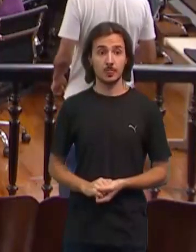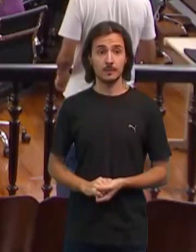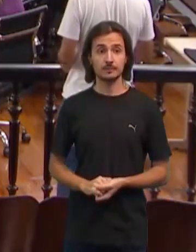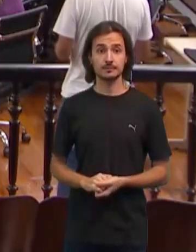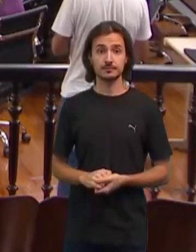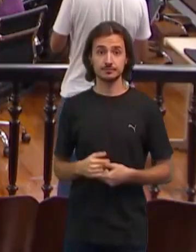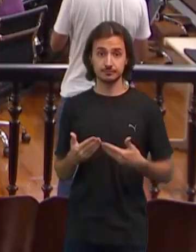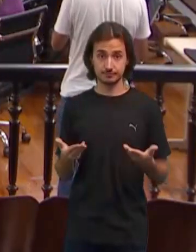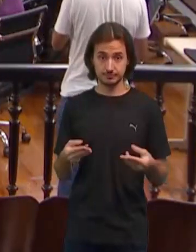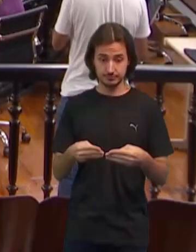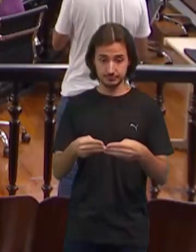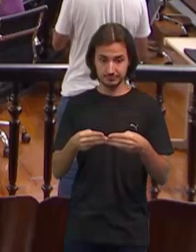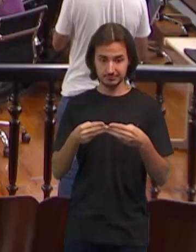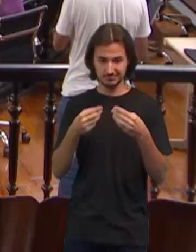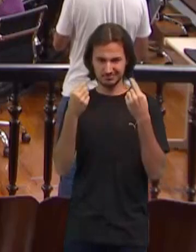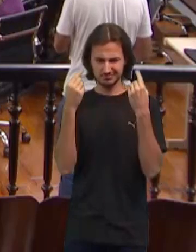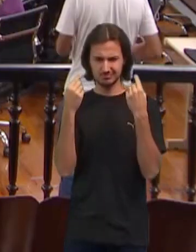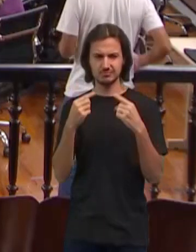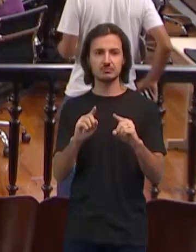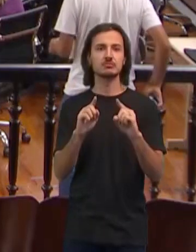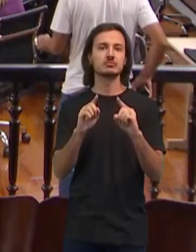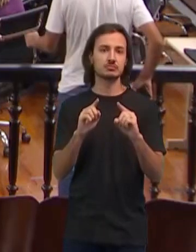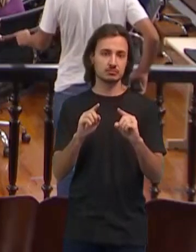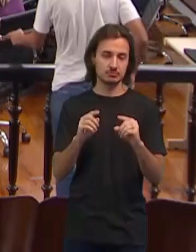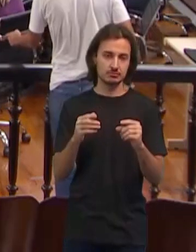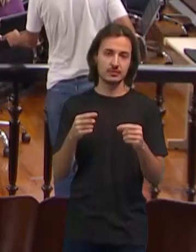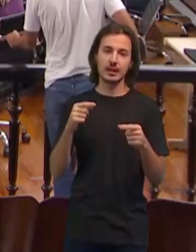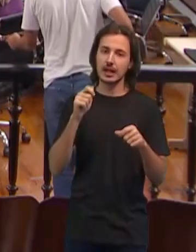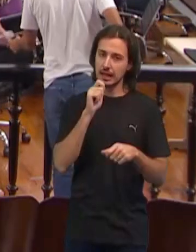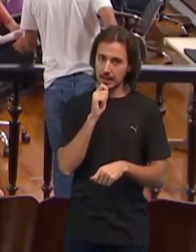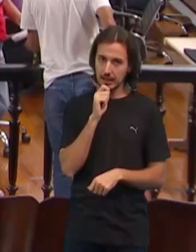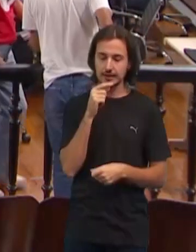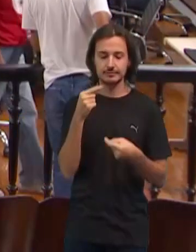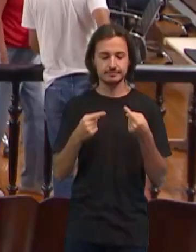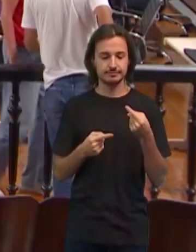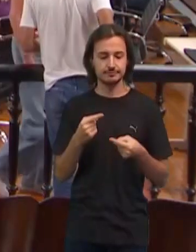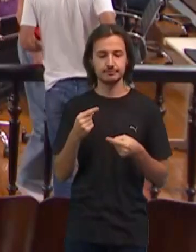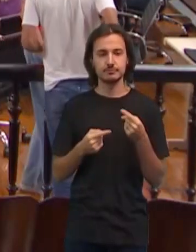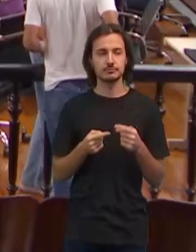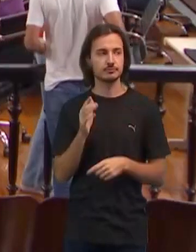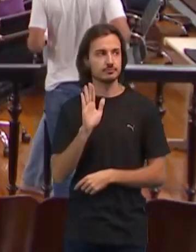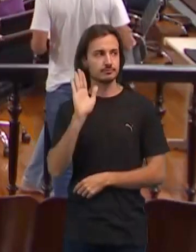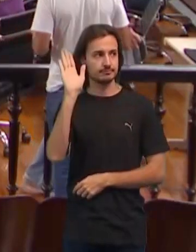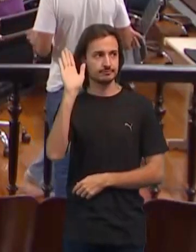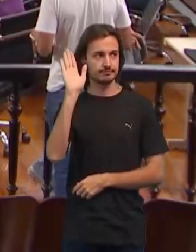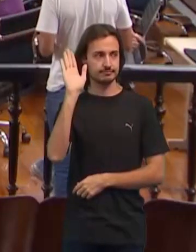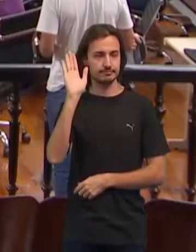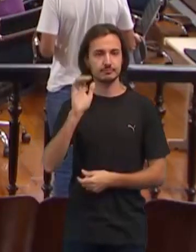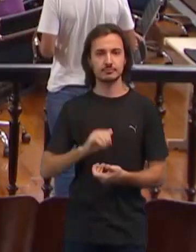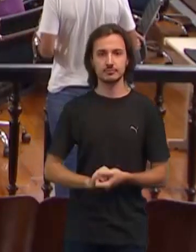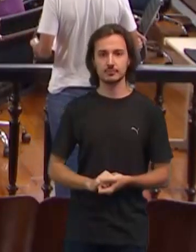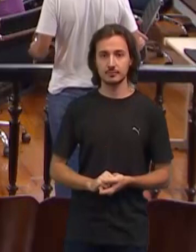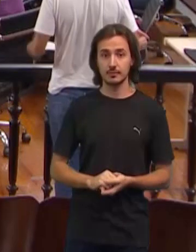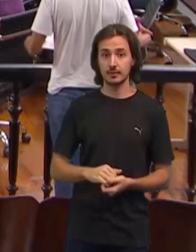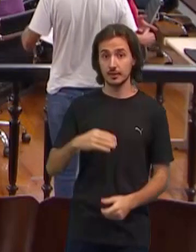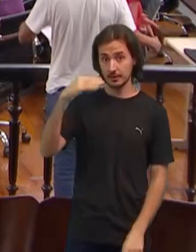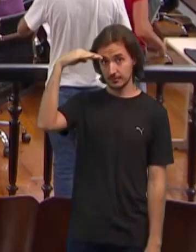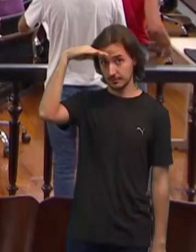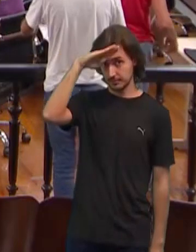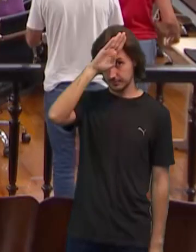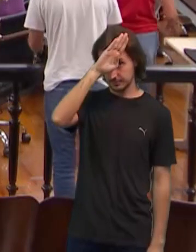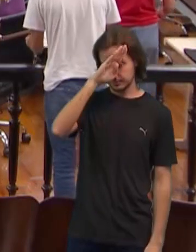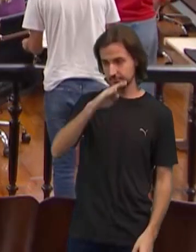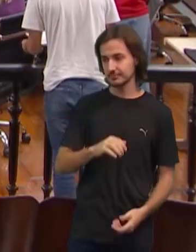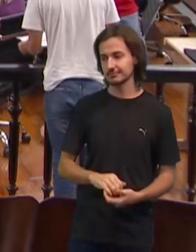A moção de repúdio, o avulso ainda está em discussão. Pela ordem. Pela ordem, vereador Marlon Siqueira. Senhor